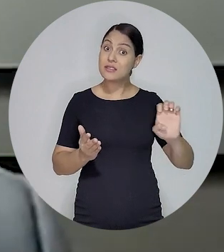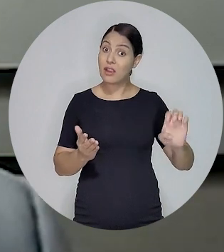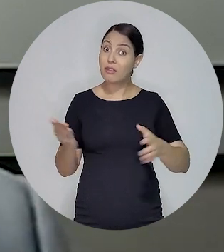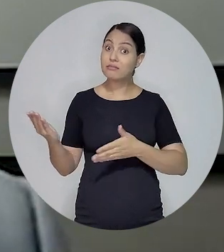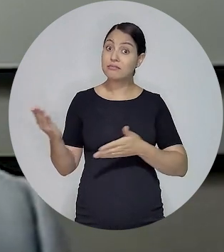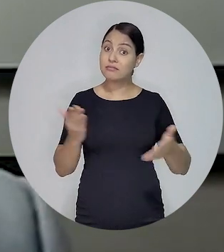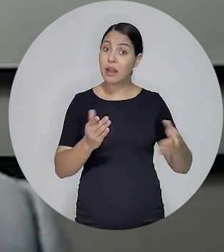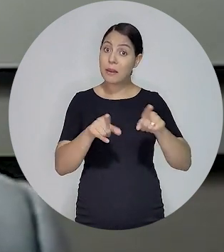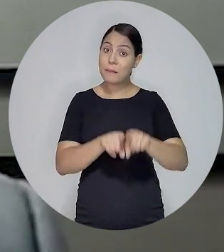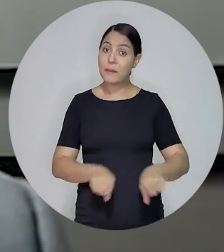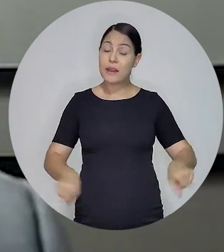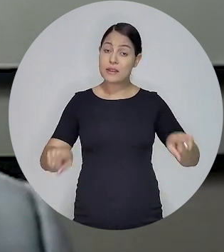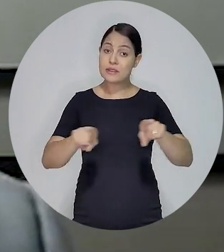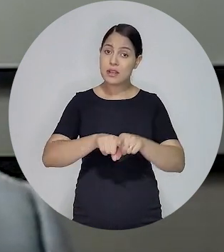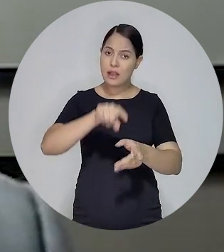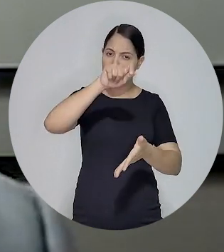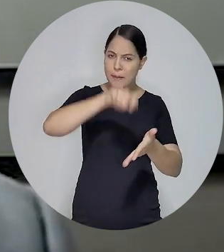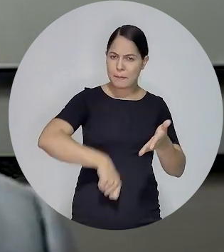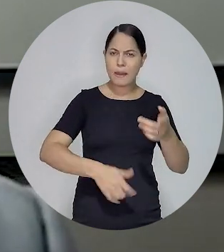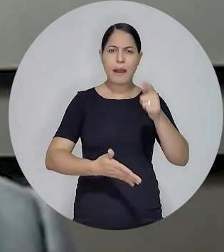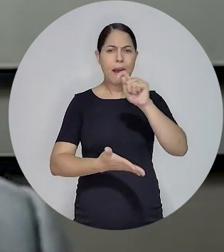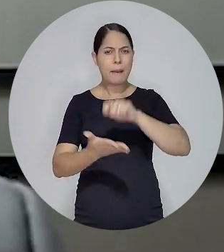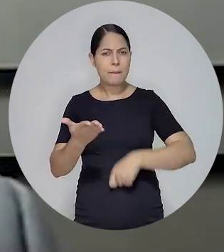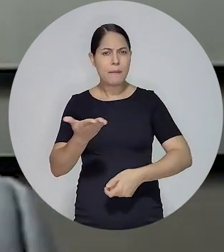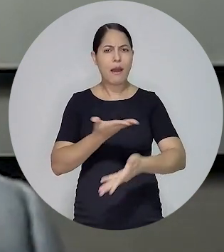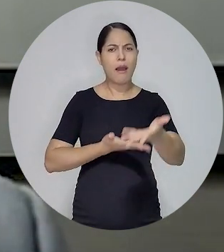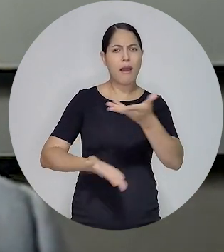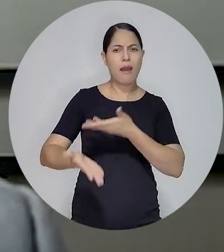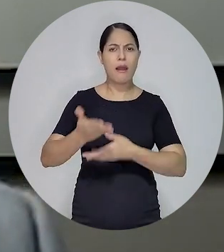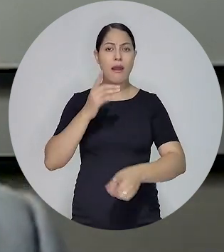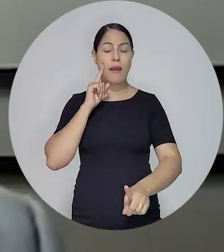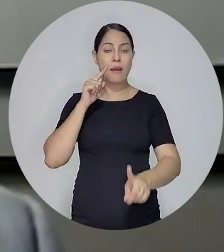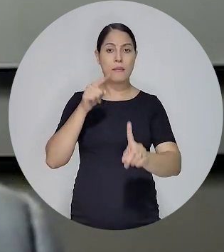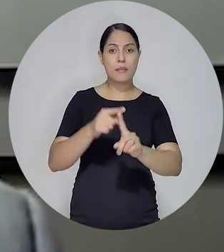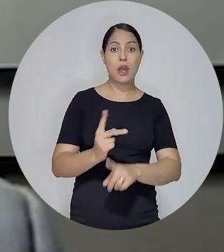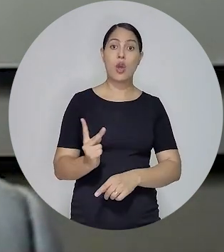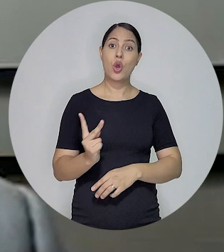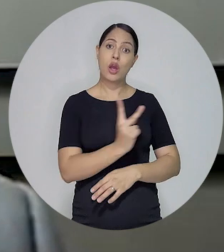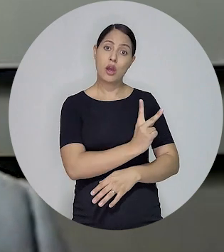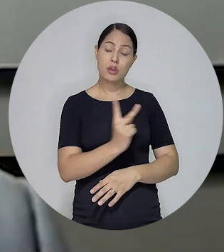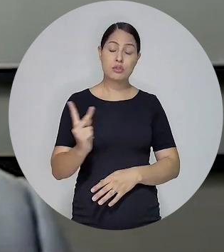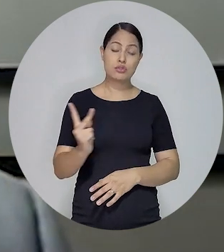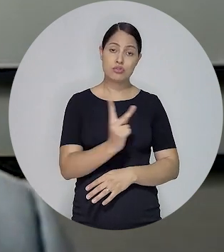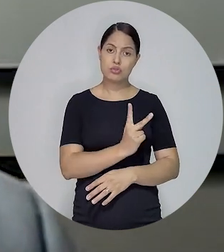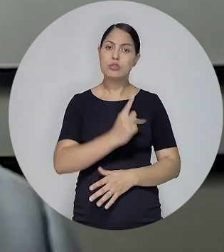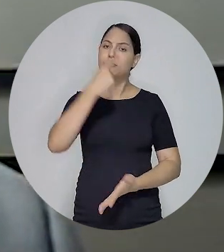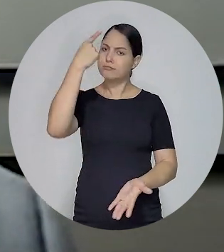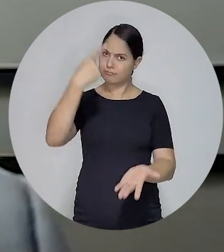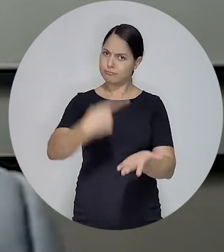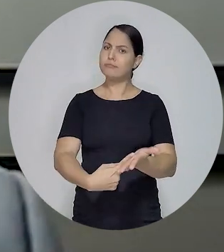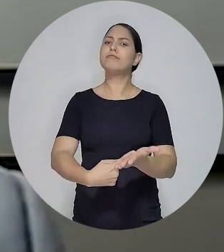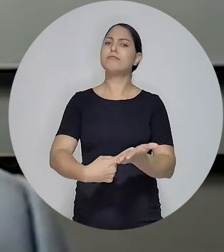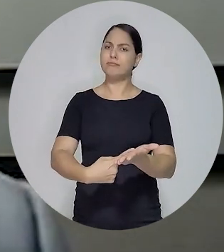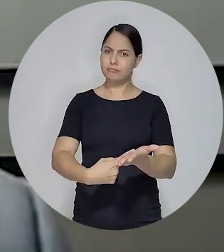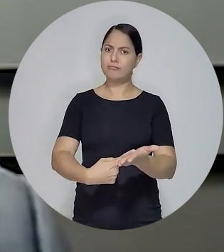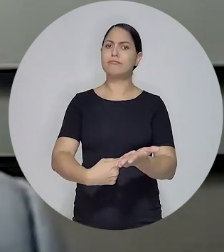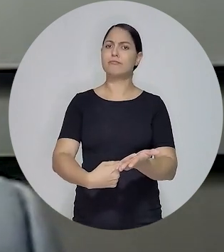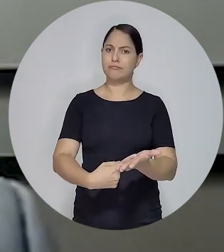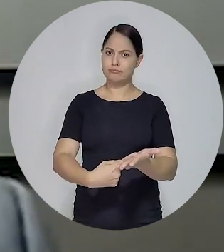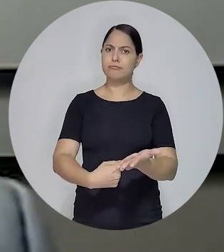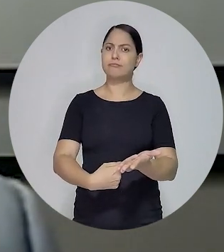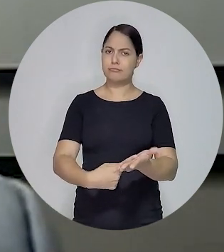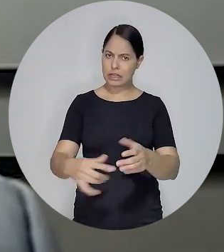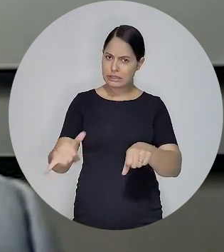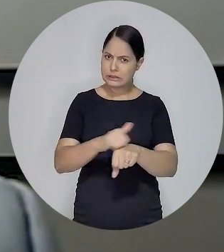Tribunal Superior Eleitoral para fazer essa parceria, assinar um termo de cooperação, onde ambas as instituições, né,